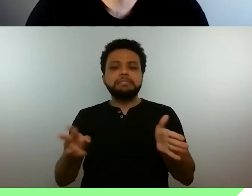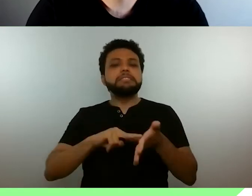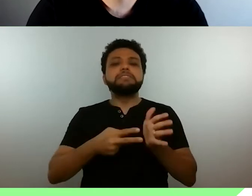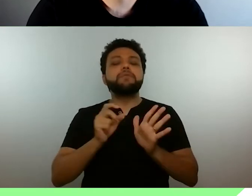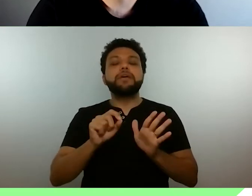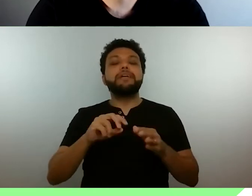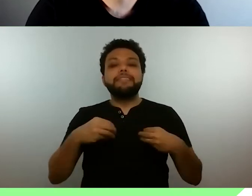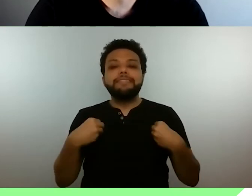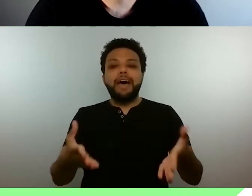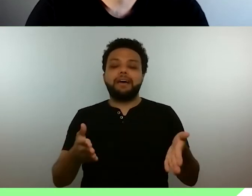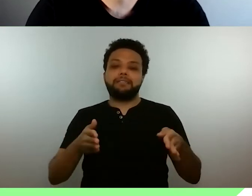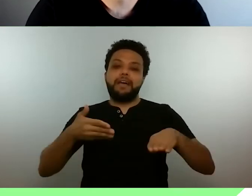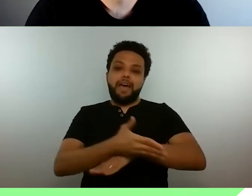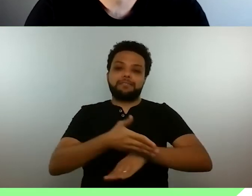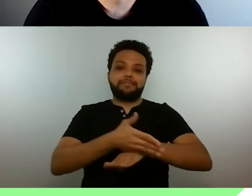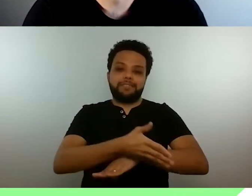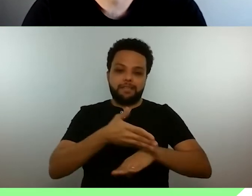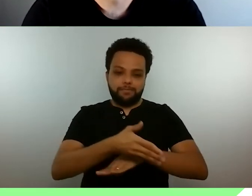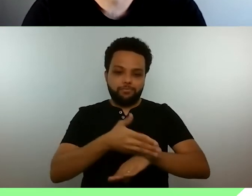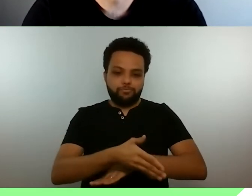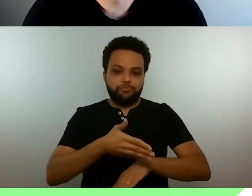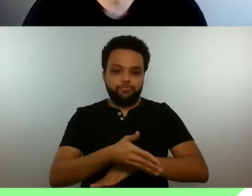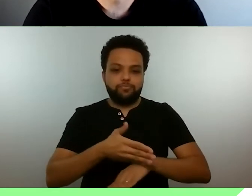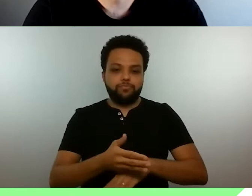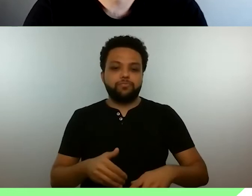já tem, entender o que nós podemos